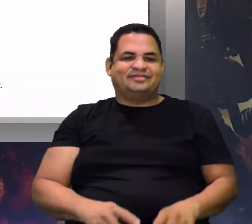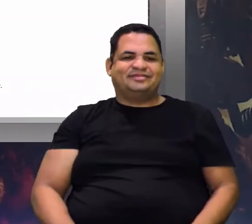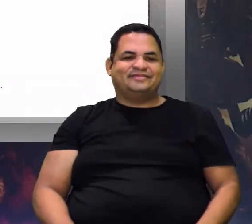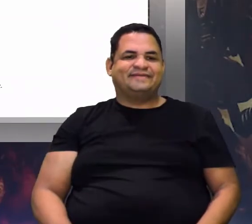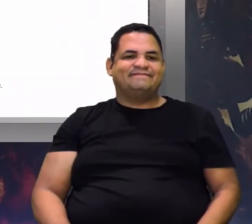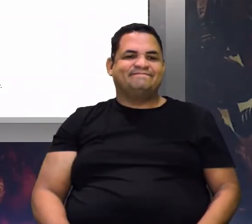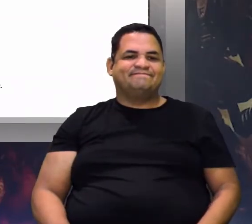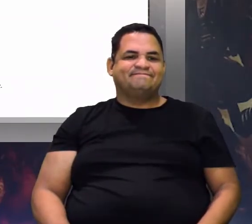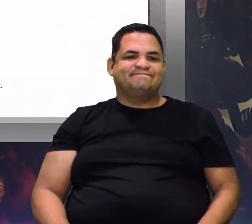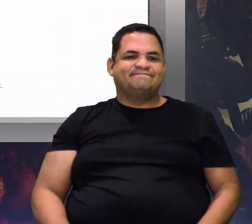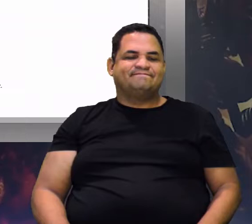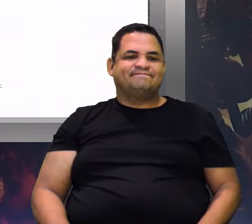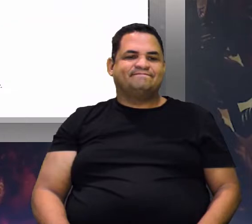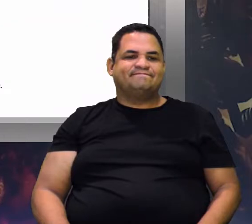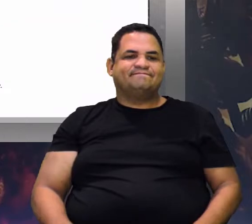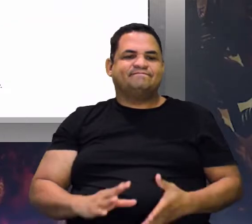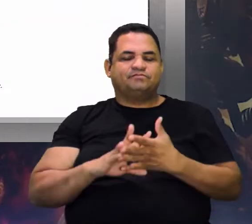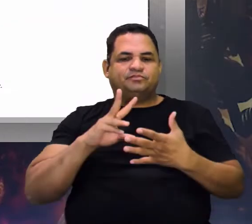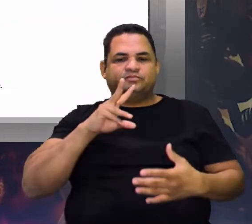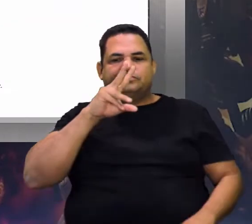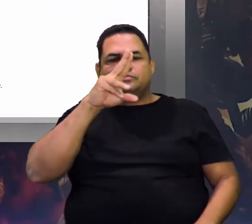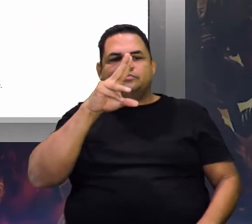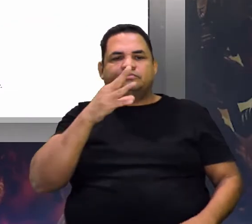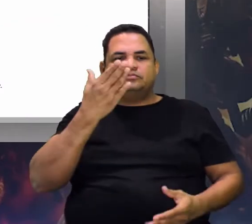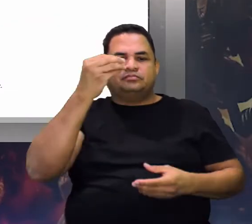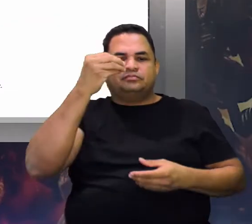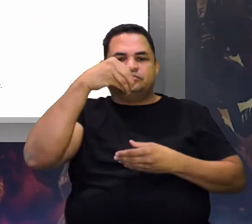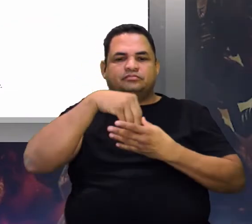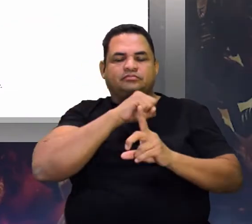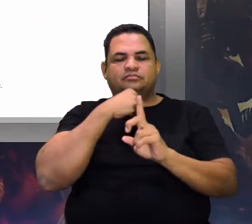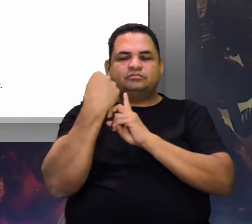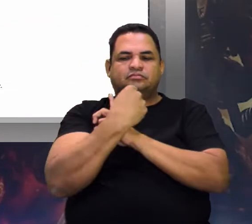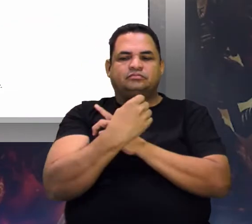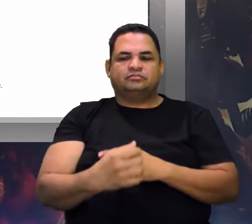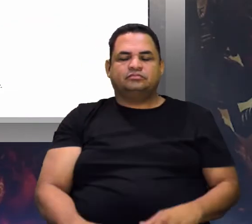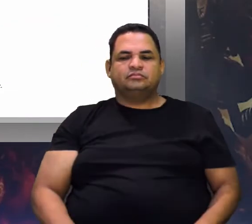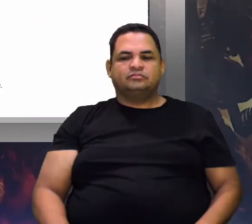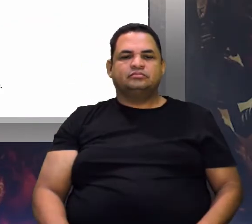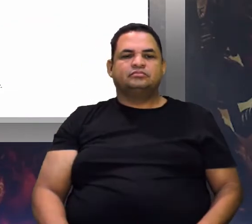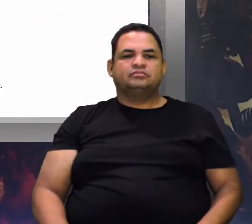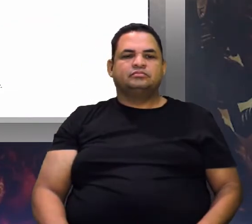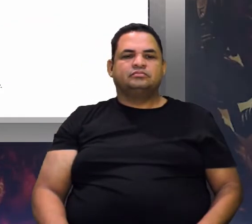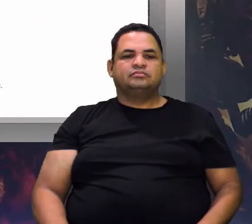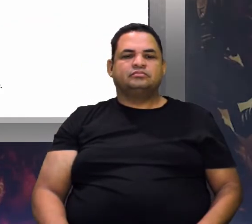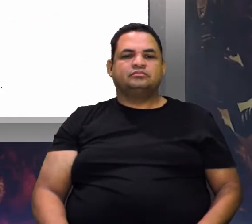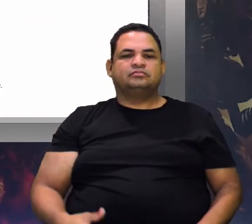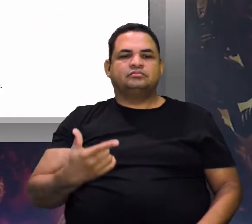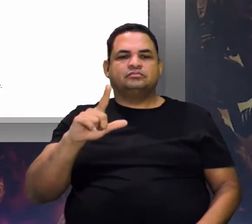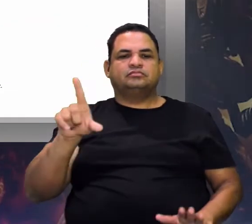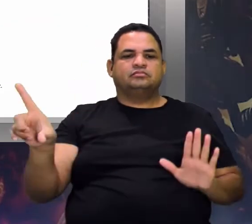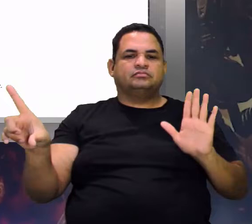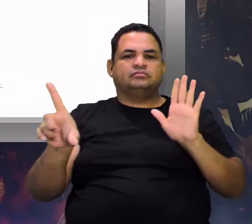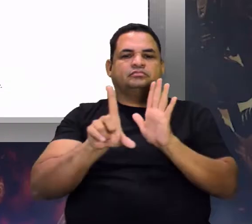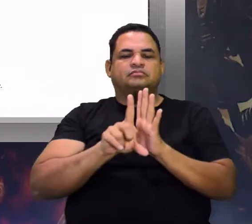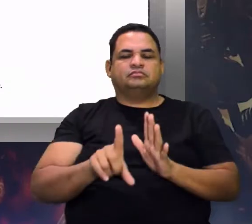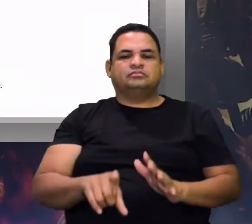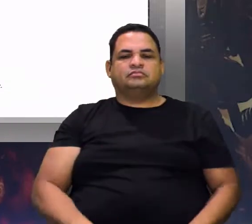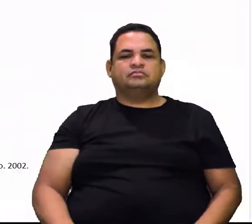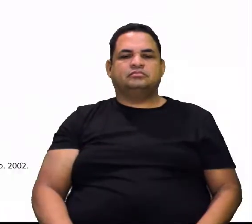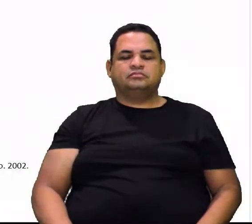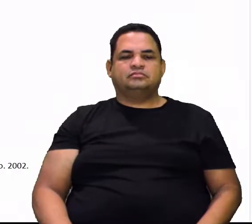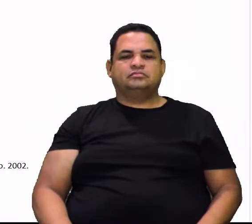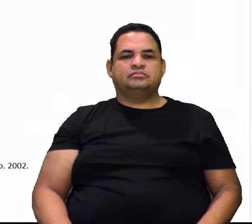essa escravidão de dívida ela vai ser muito forte ali dentro da sociedade. Vamos ver outra lei